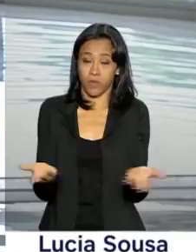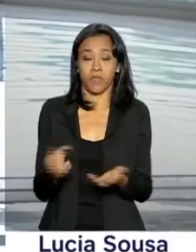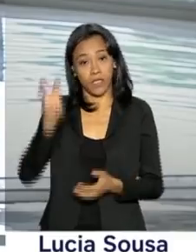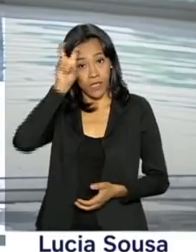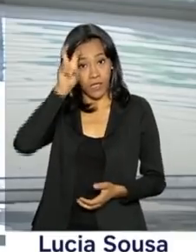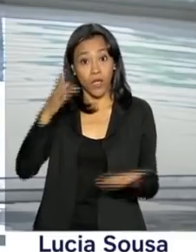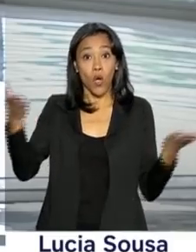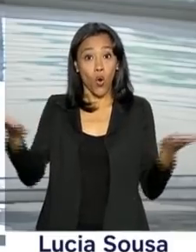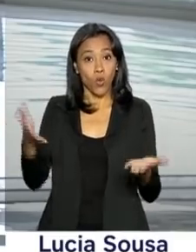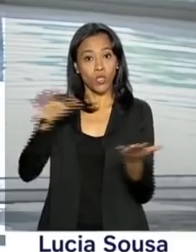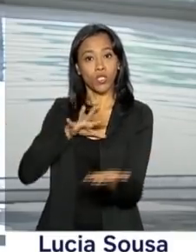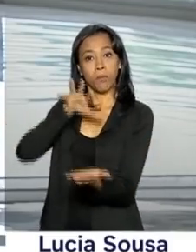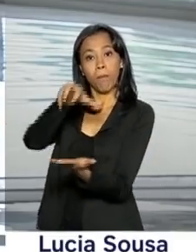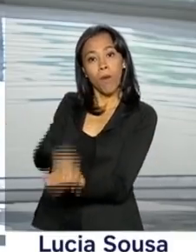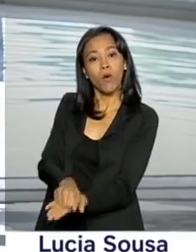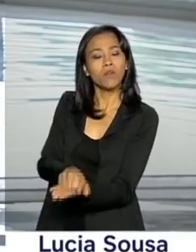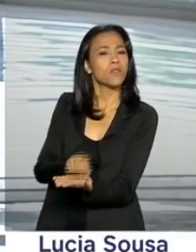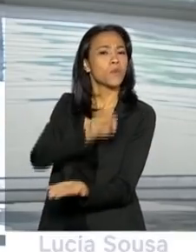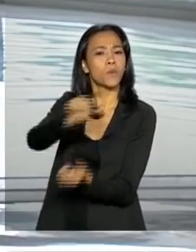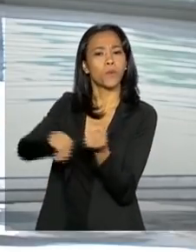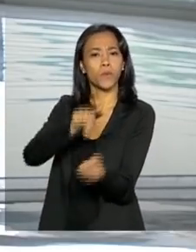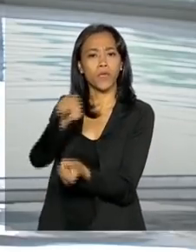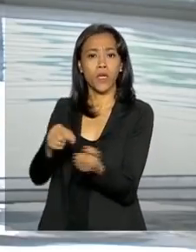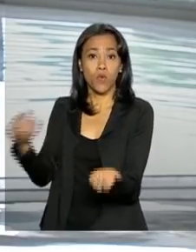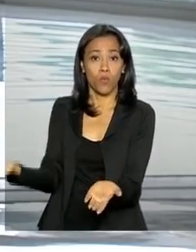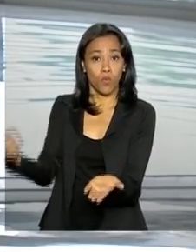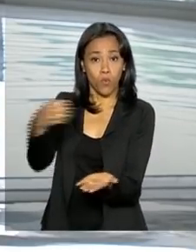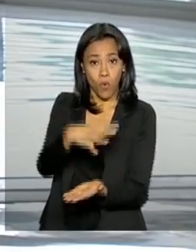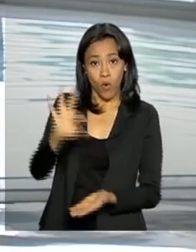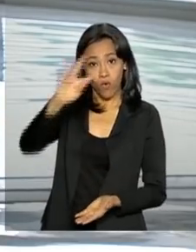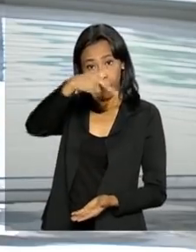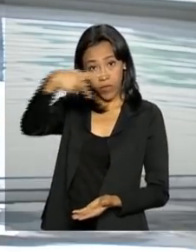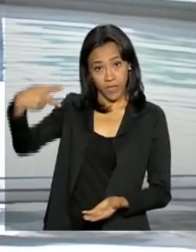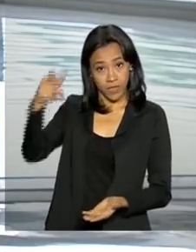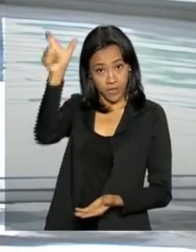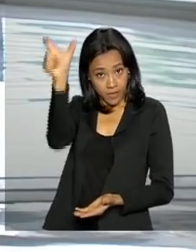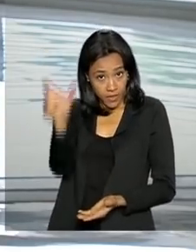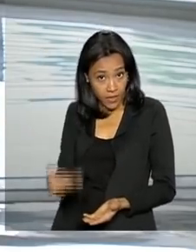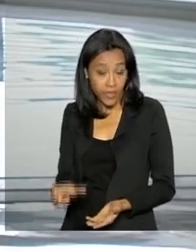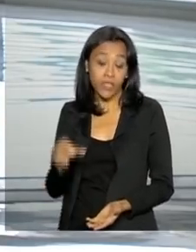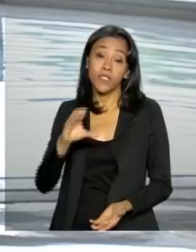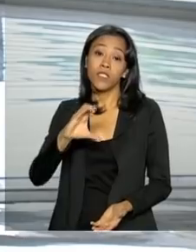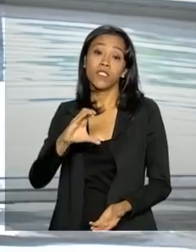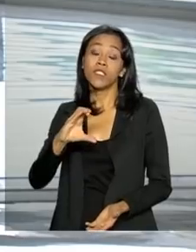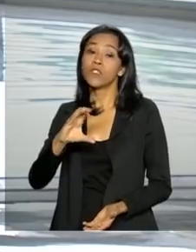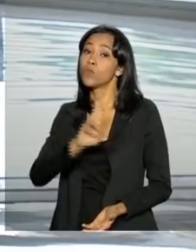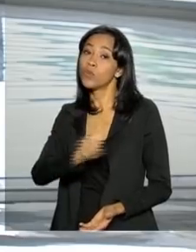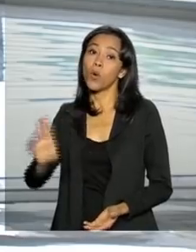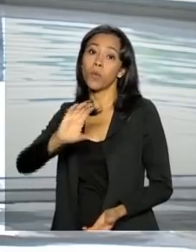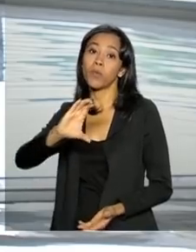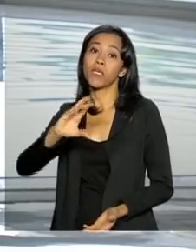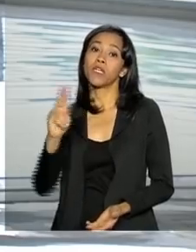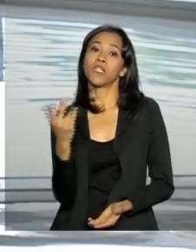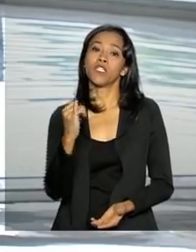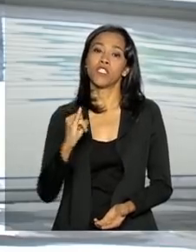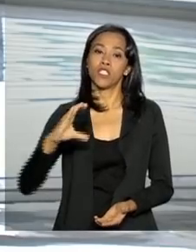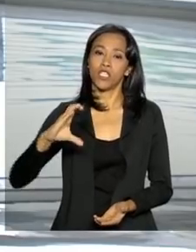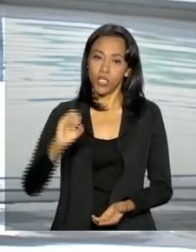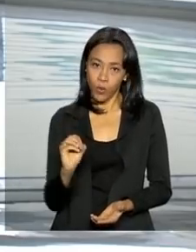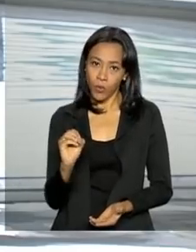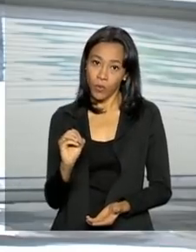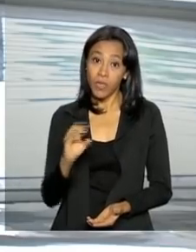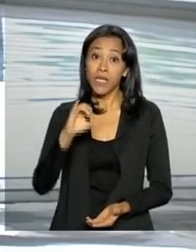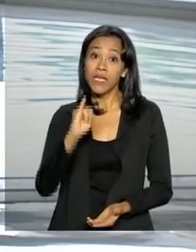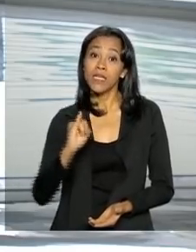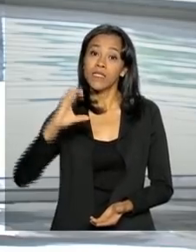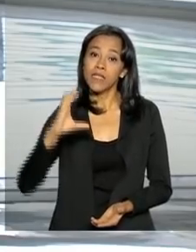Toma posse hoje aqui em Brasília o novo presidente do Instituto Chico Mendes de Conservação da Biodiversidade, o